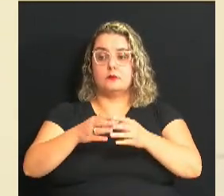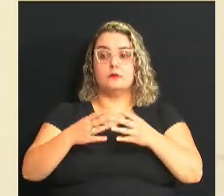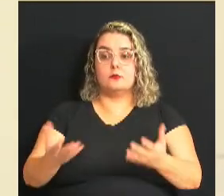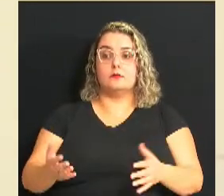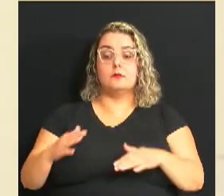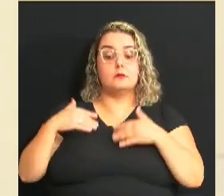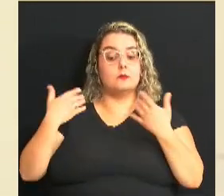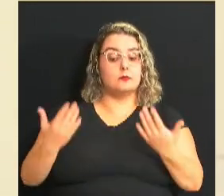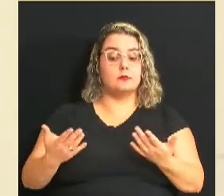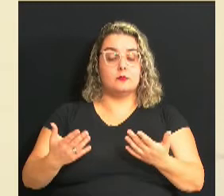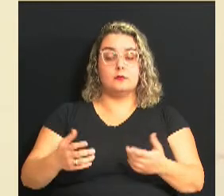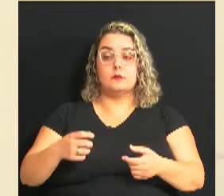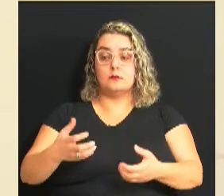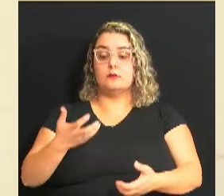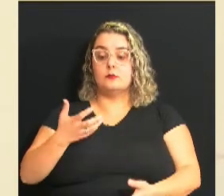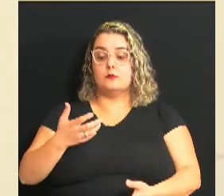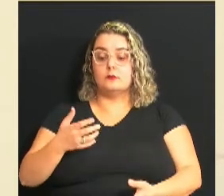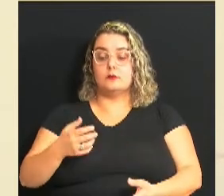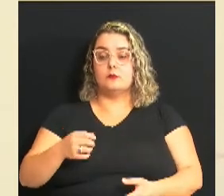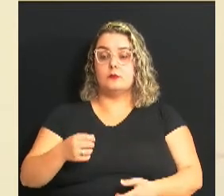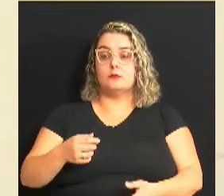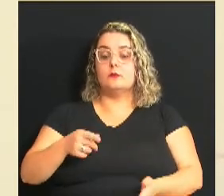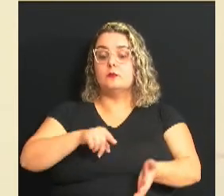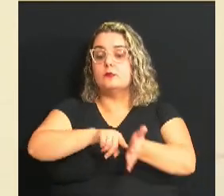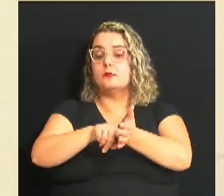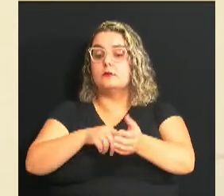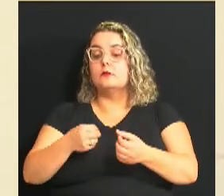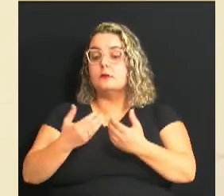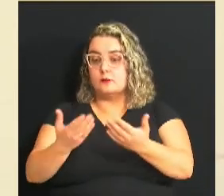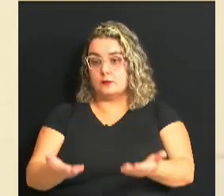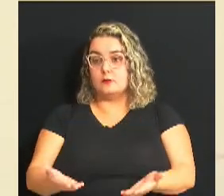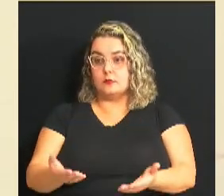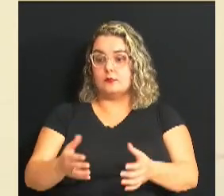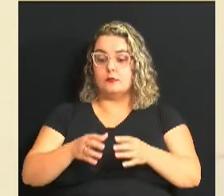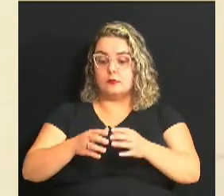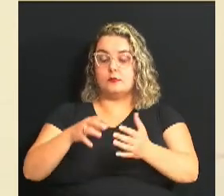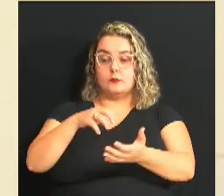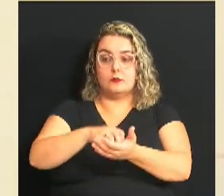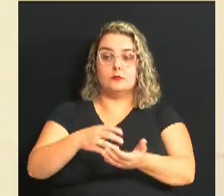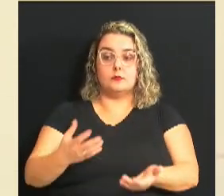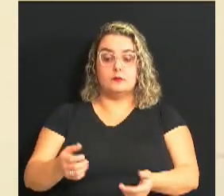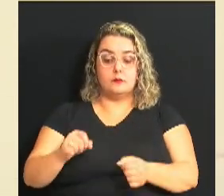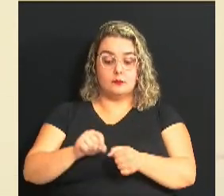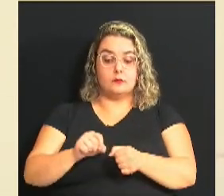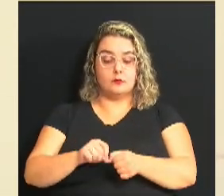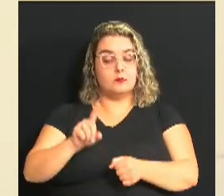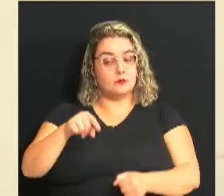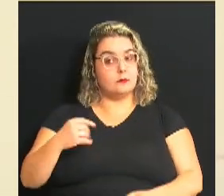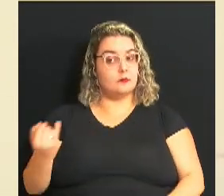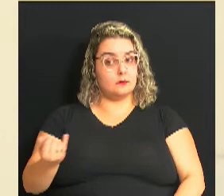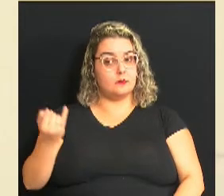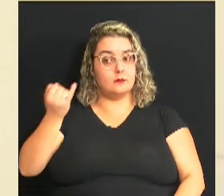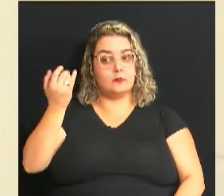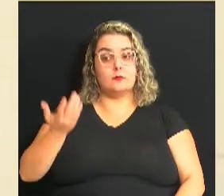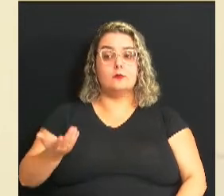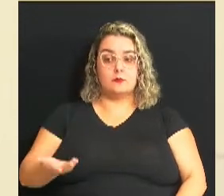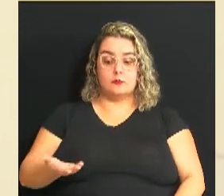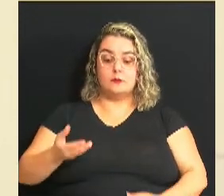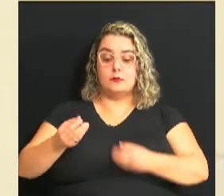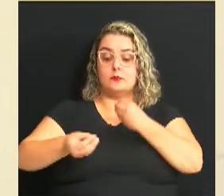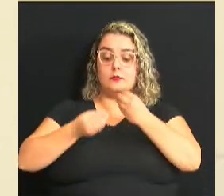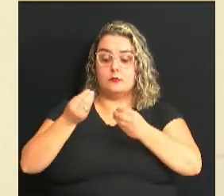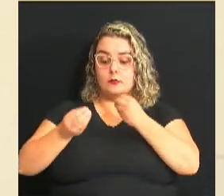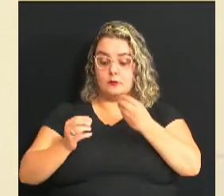que a gente está querendo levantar para o centro de convivência? Eu acho que a Alice fez aqui uma questão que é fundamental, né? Como que vai ser